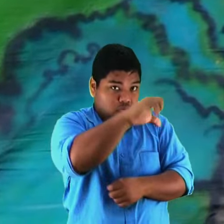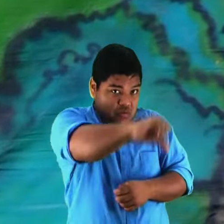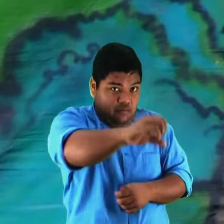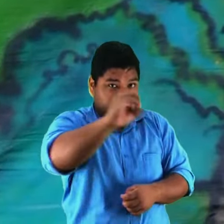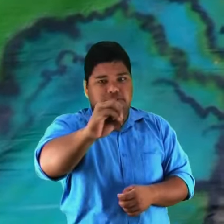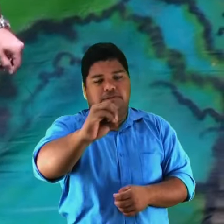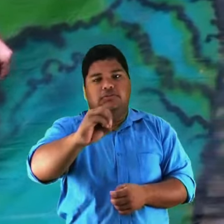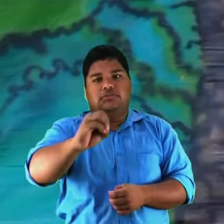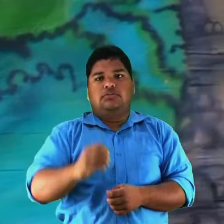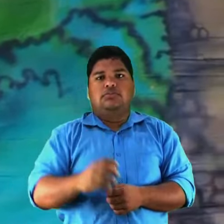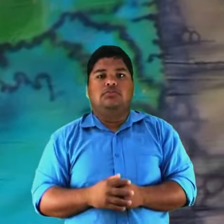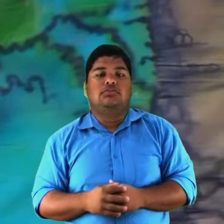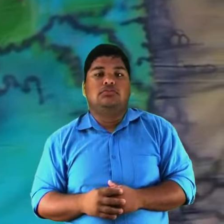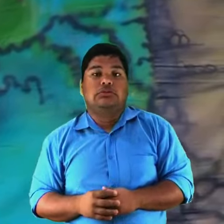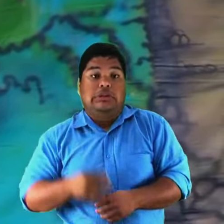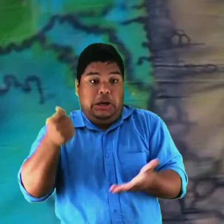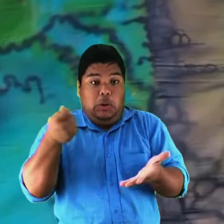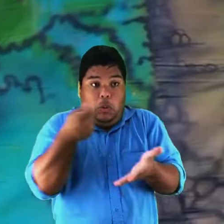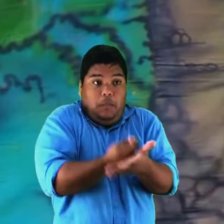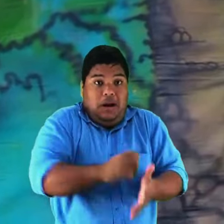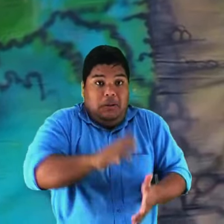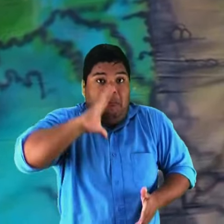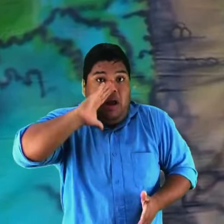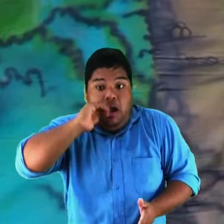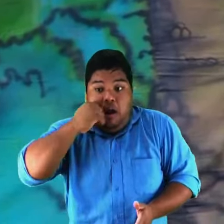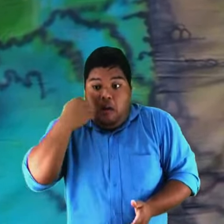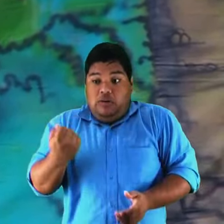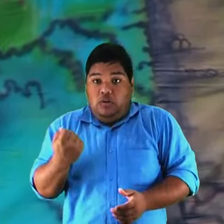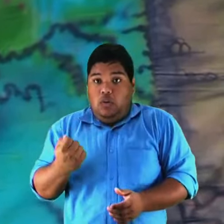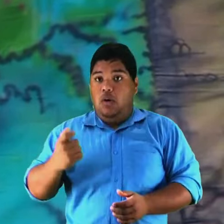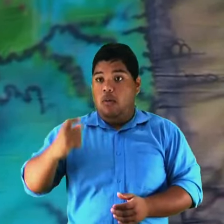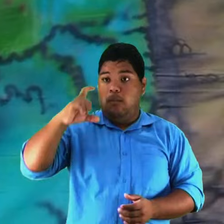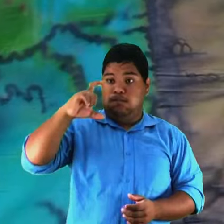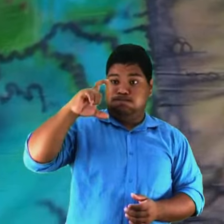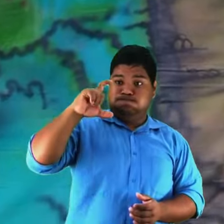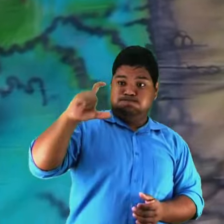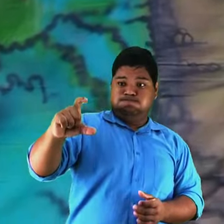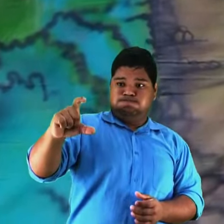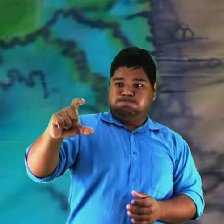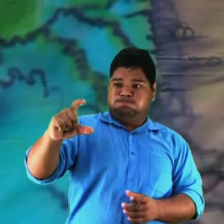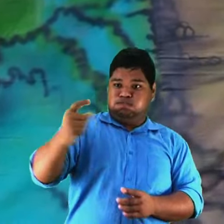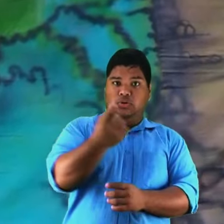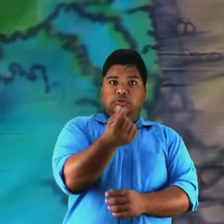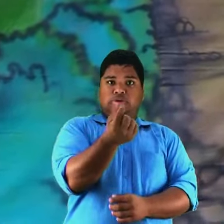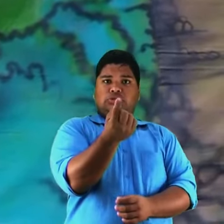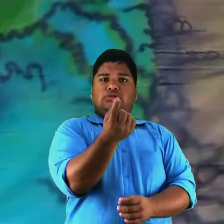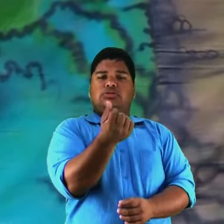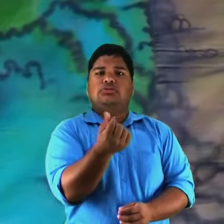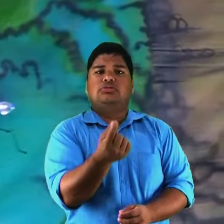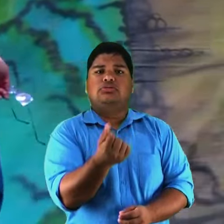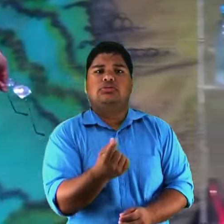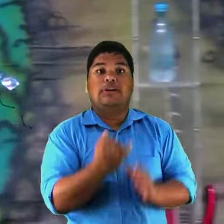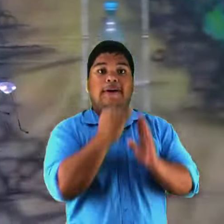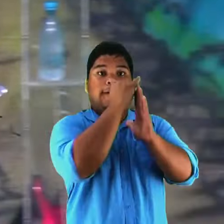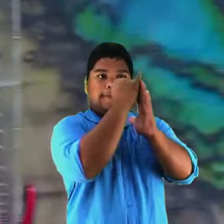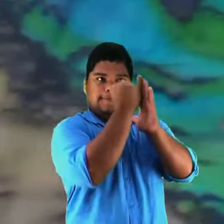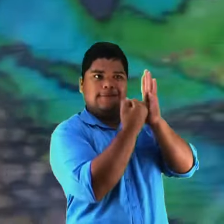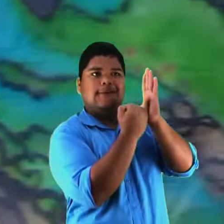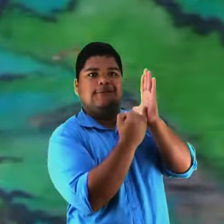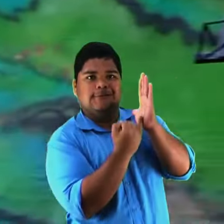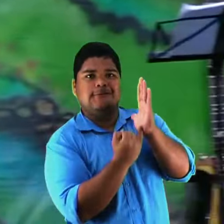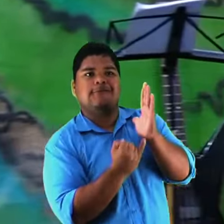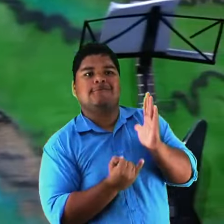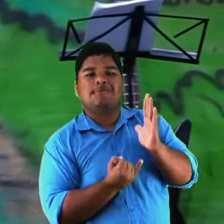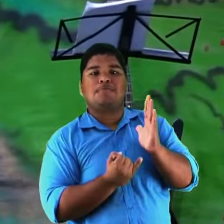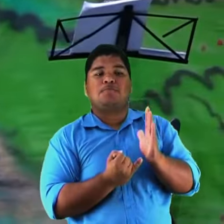um bolo de dinheiro, porque não tinha valor nenhum. A inflação chegava a 40%, 50%